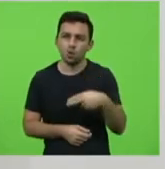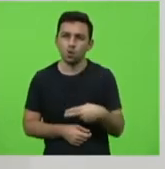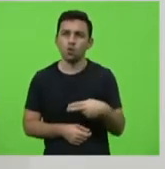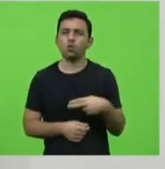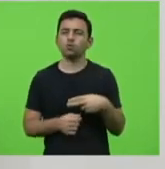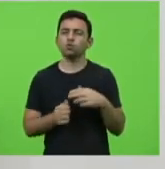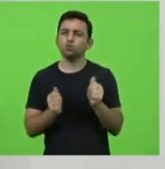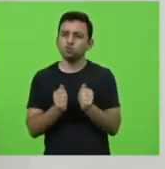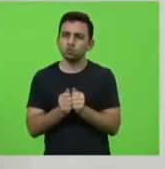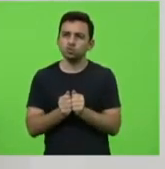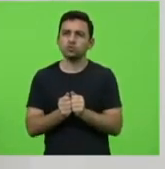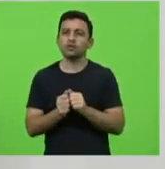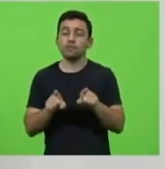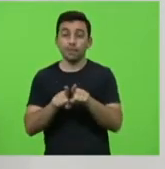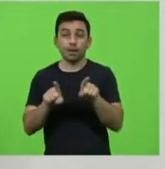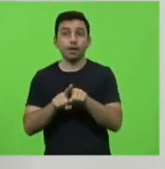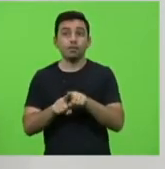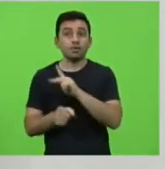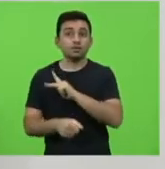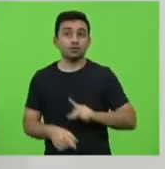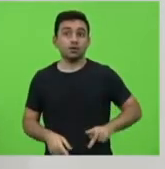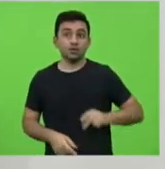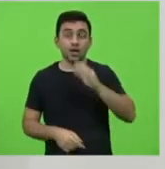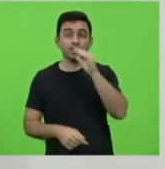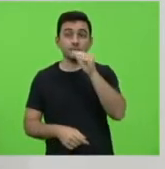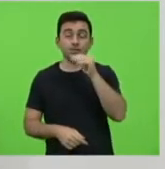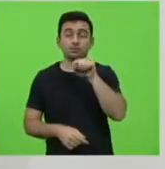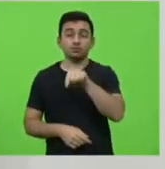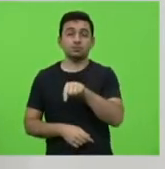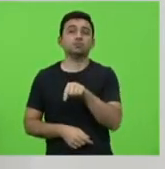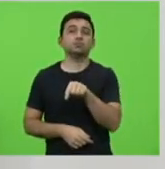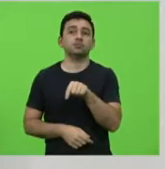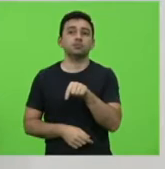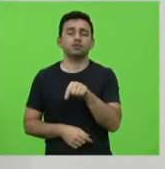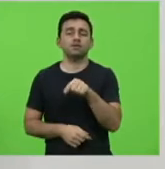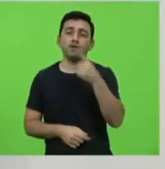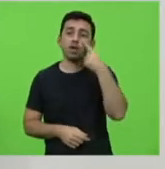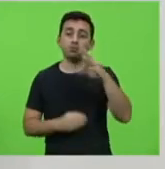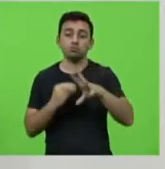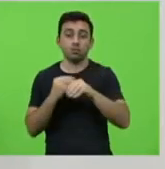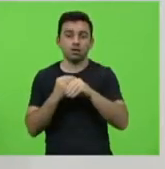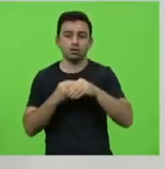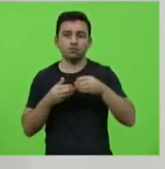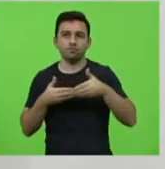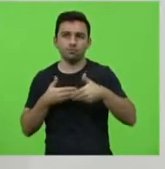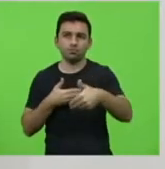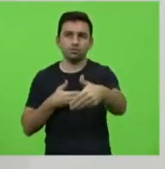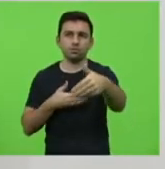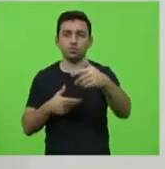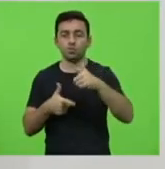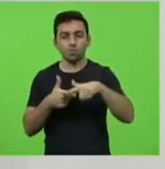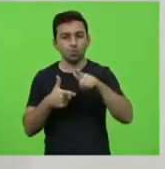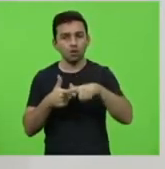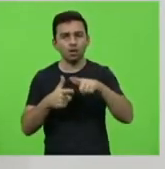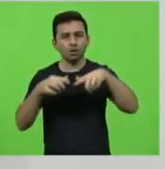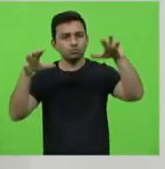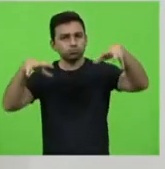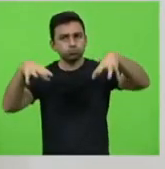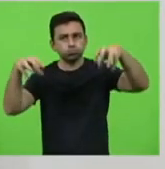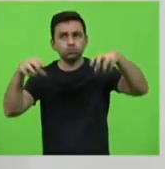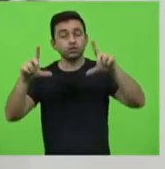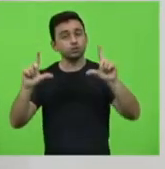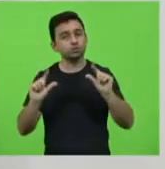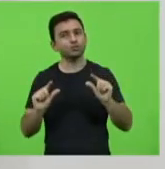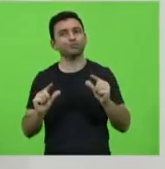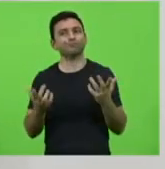a presidente da Casan, discutindo as ações efetivas que precisam ser feitas para amenizar os efeitos da estiagem.